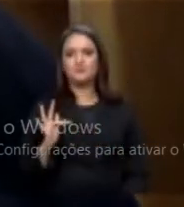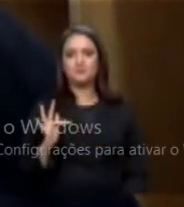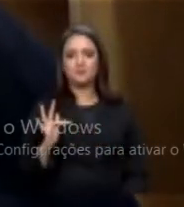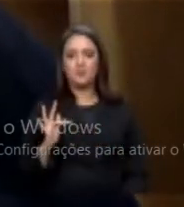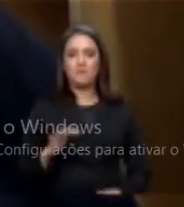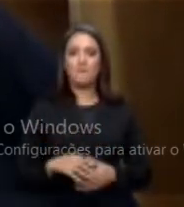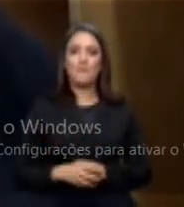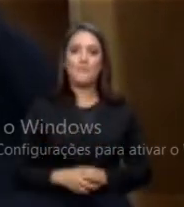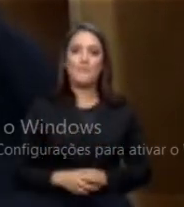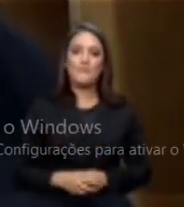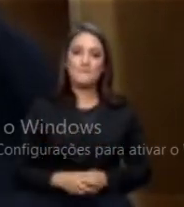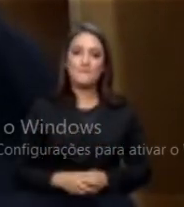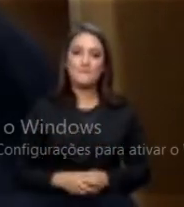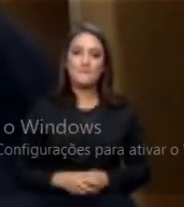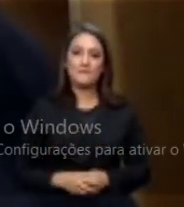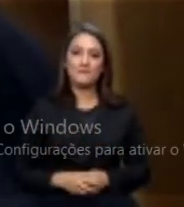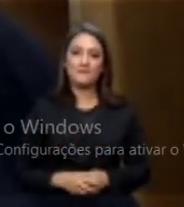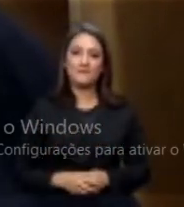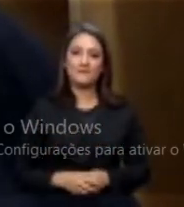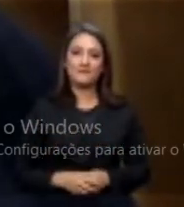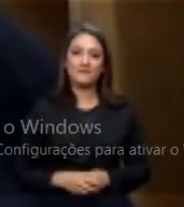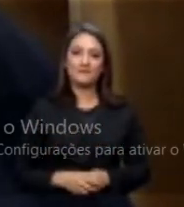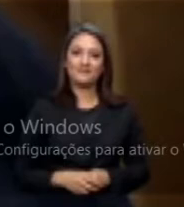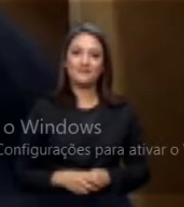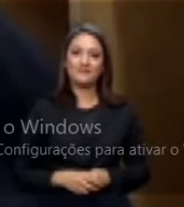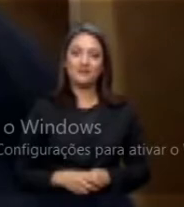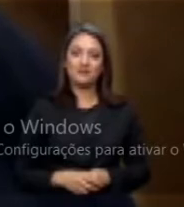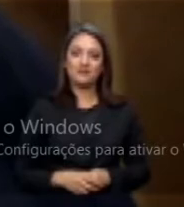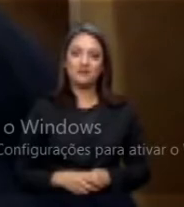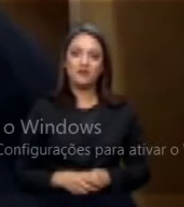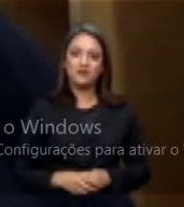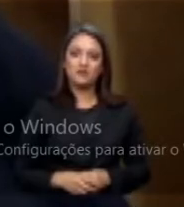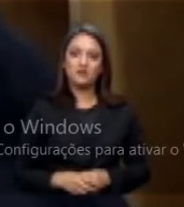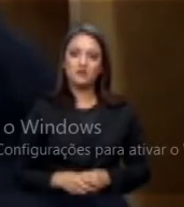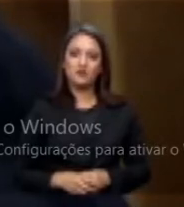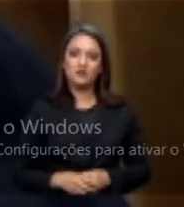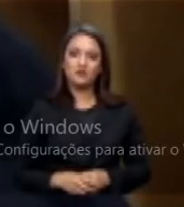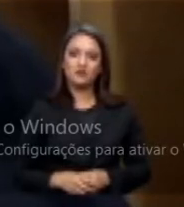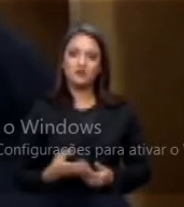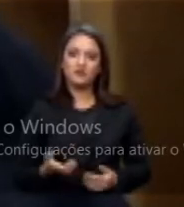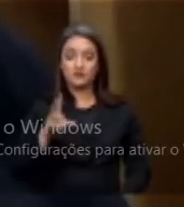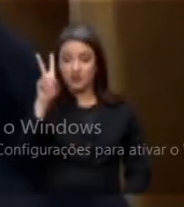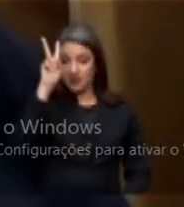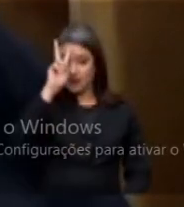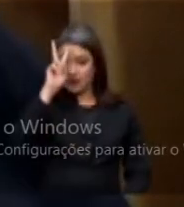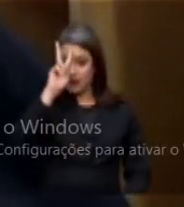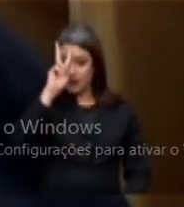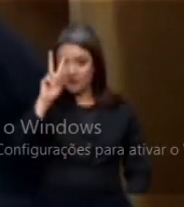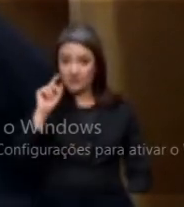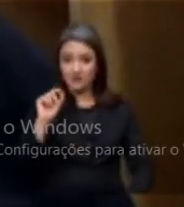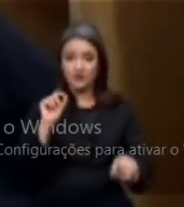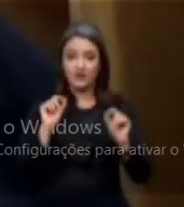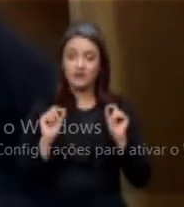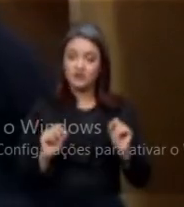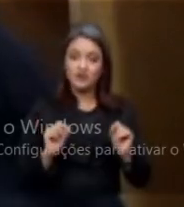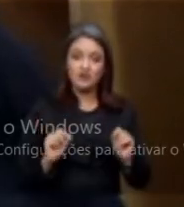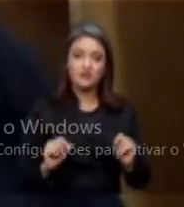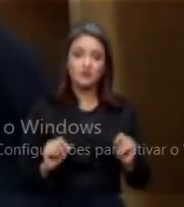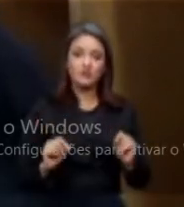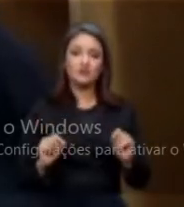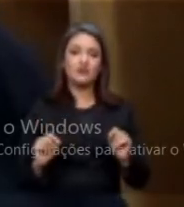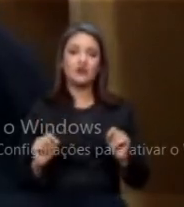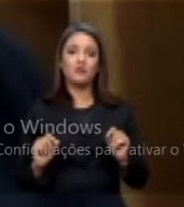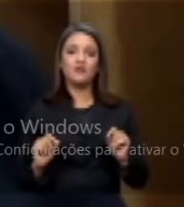ouviu. Quero lembrar-lhe apenas que todos que estão nessa bancada com o senhor já foram